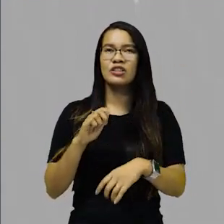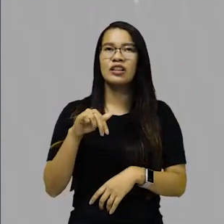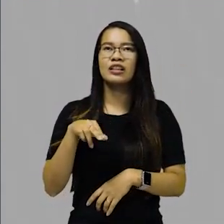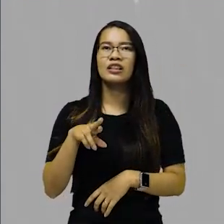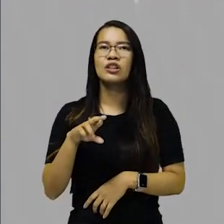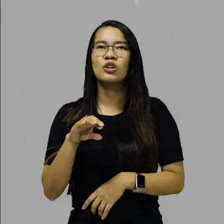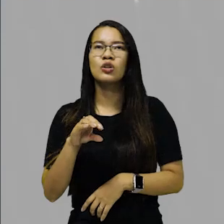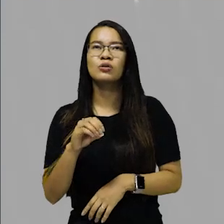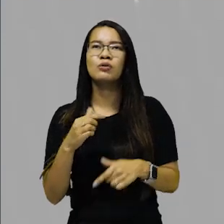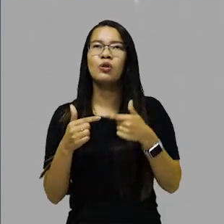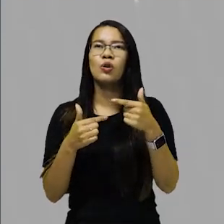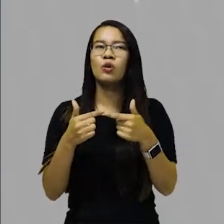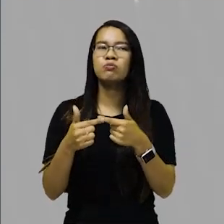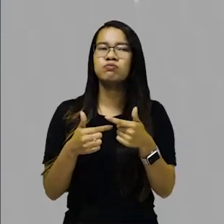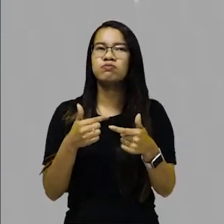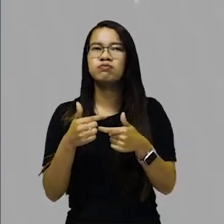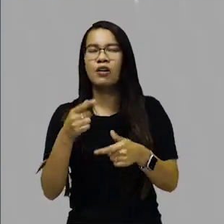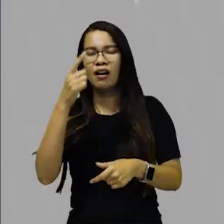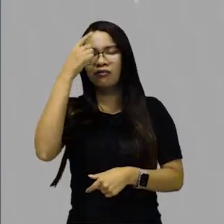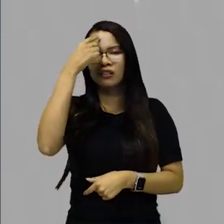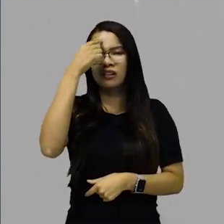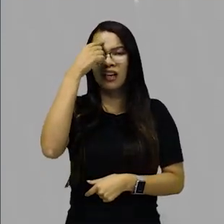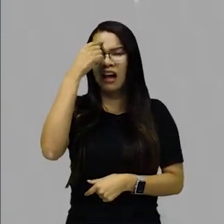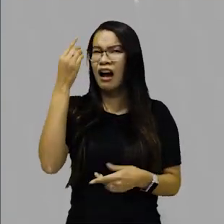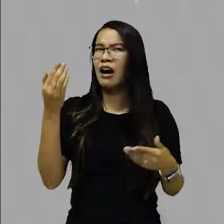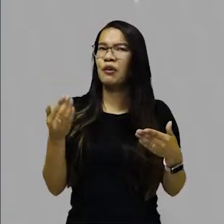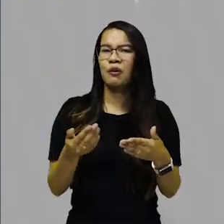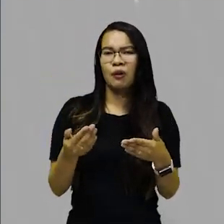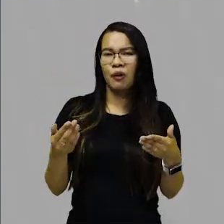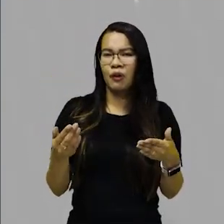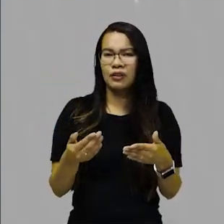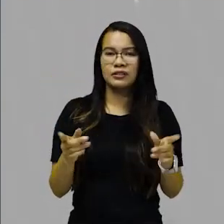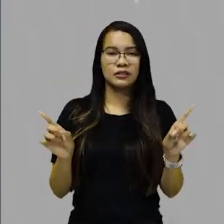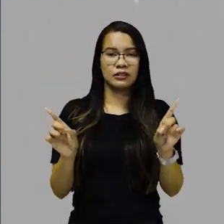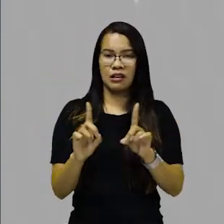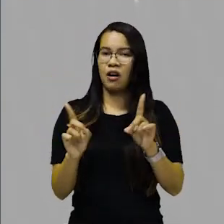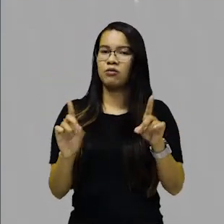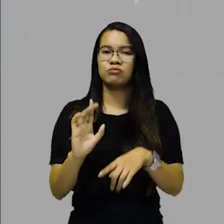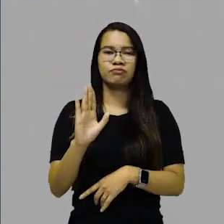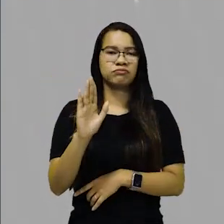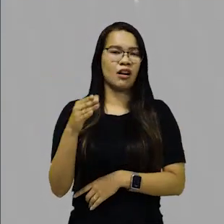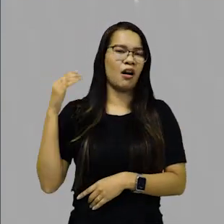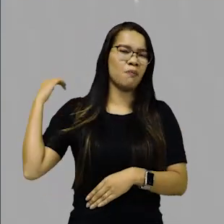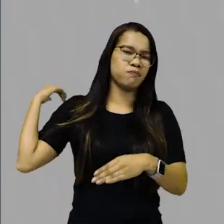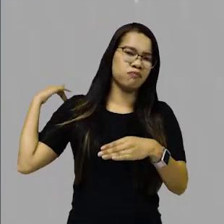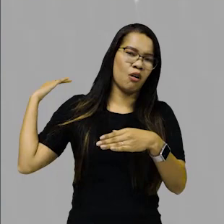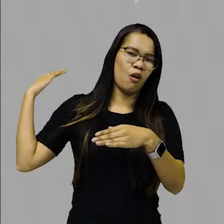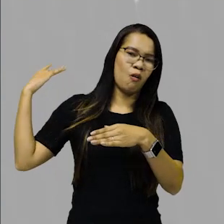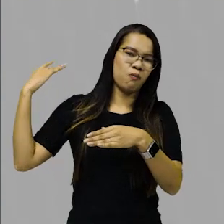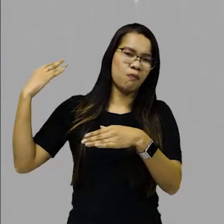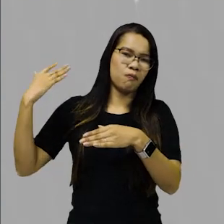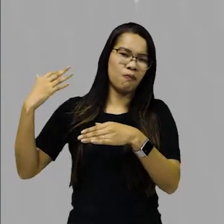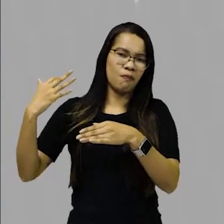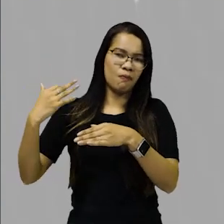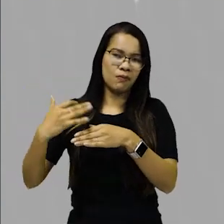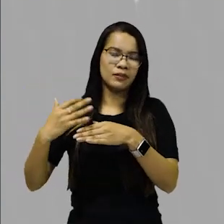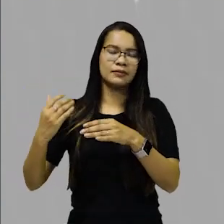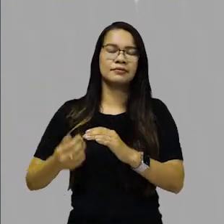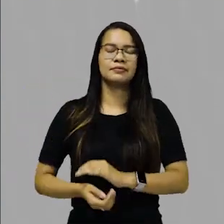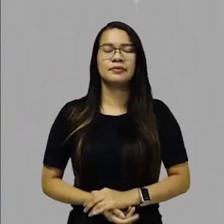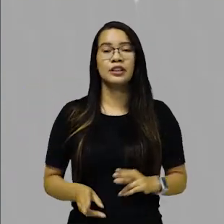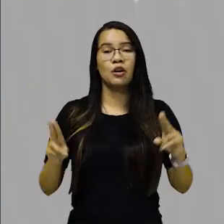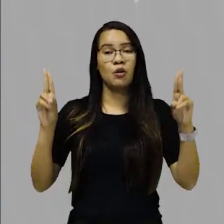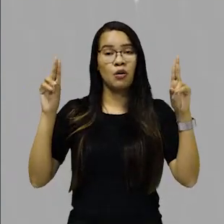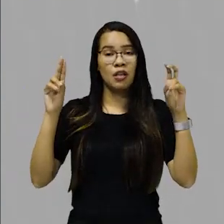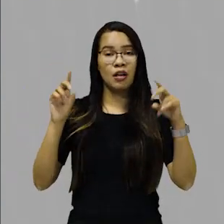Mas essa luta é uma luta que ela já vem de muito tempo. E essa temática é